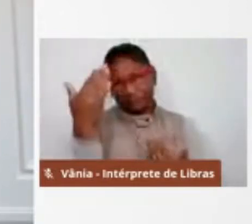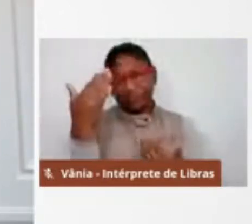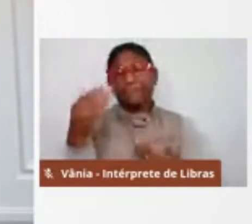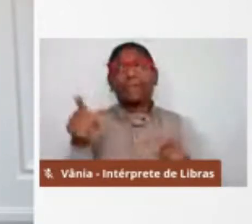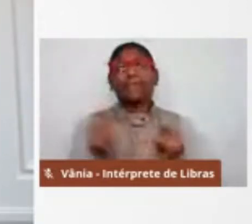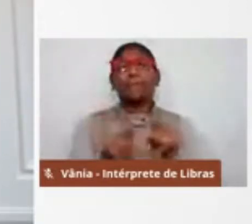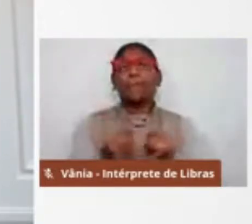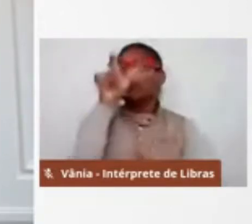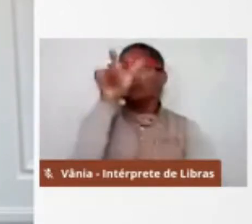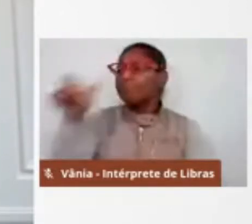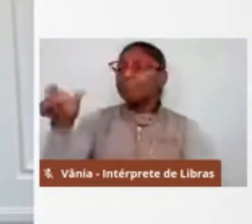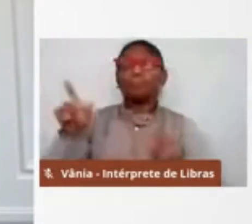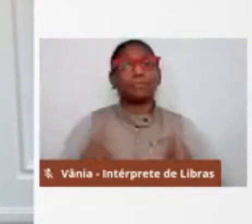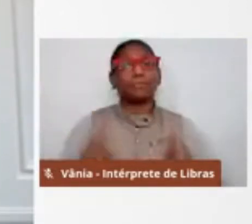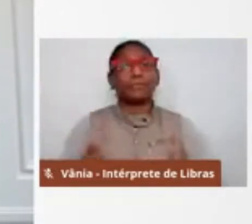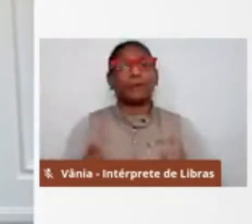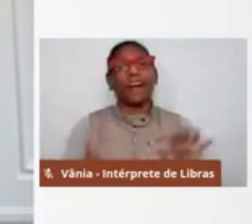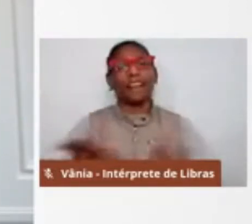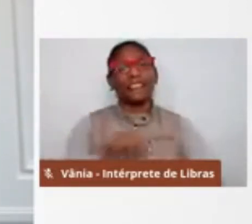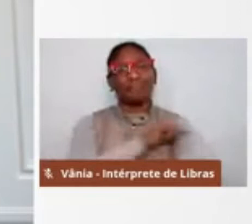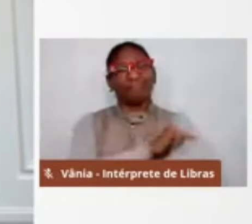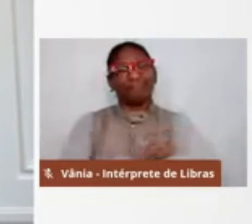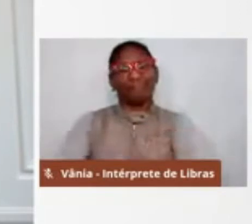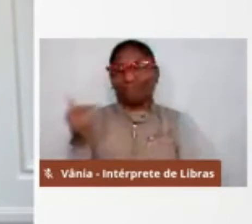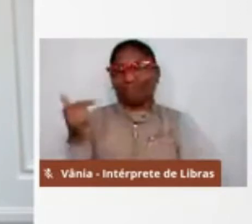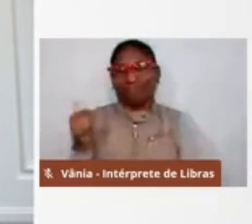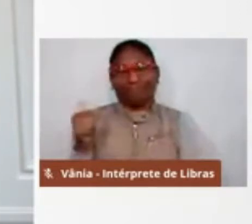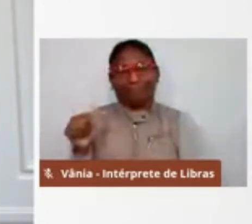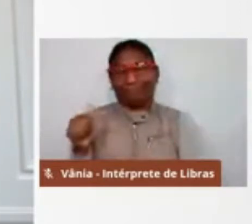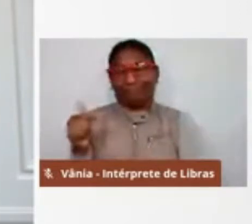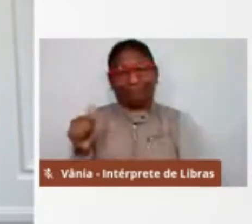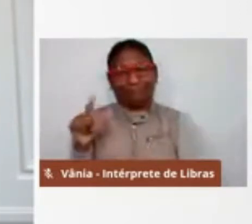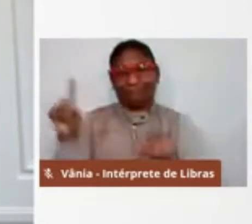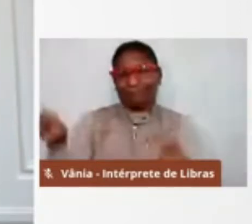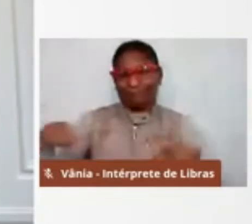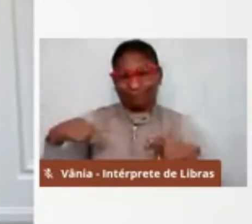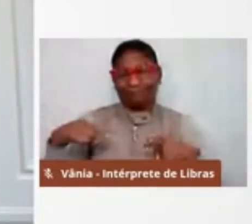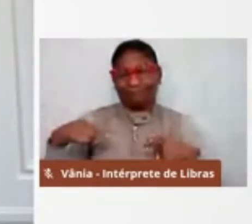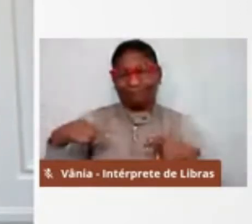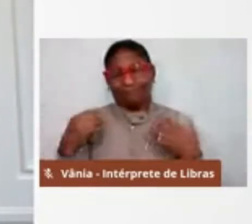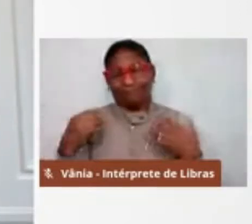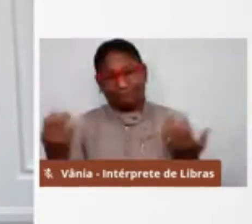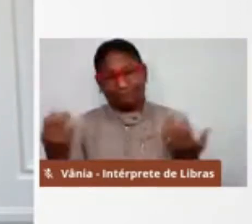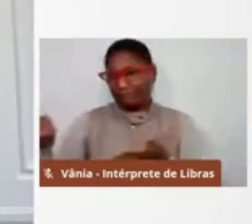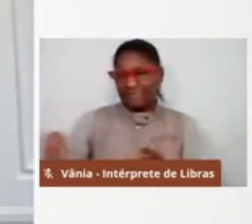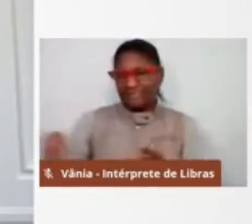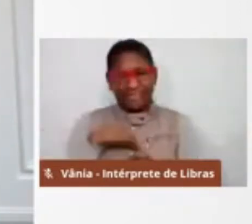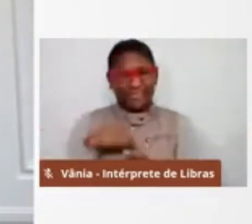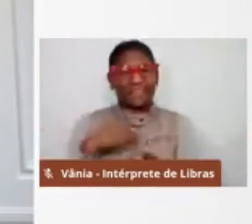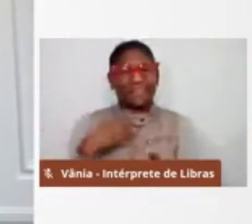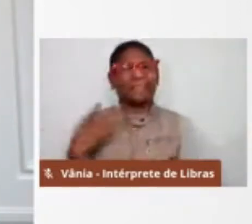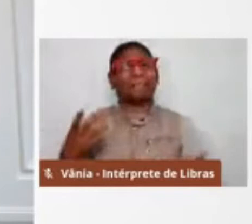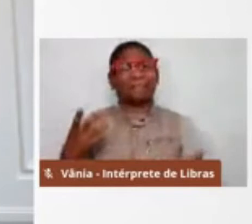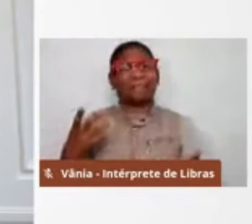pessoas pouco gentis, os haters na internet, que nos mandam mensagens que